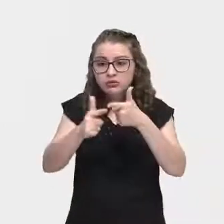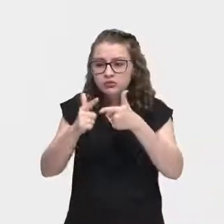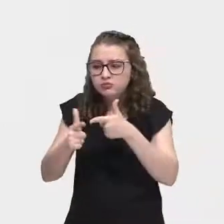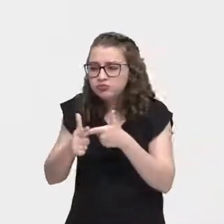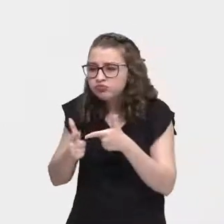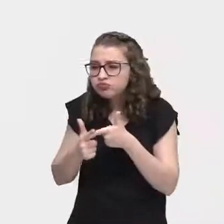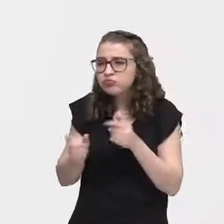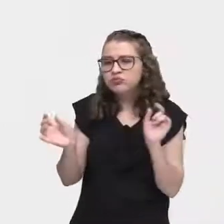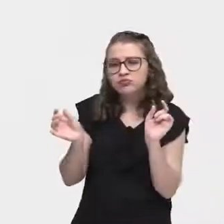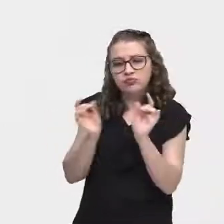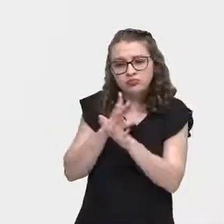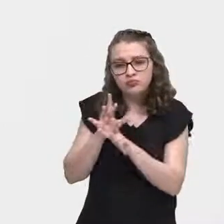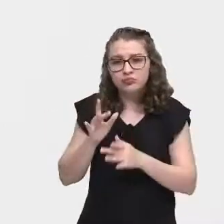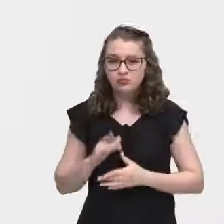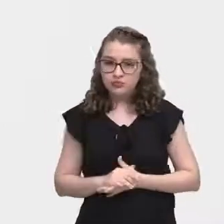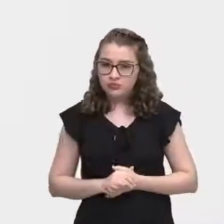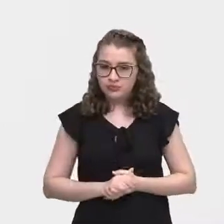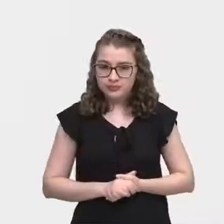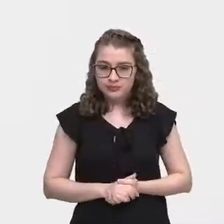colocado,